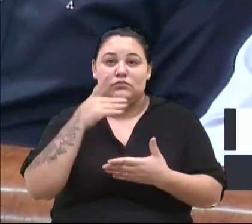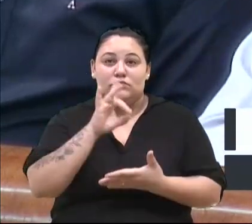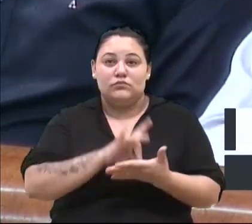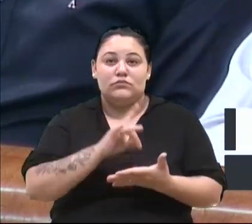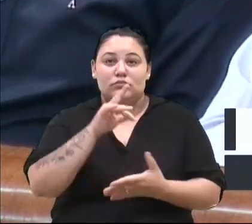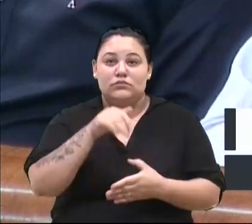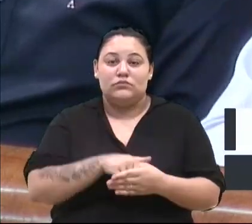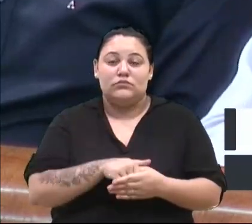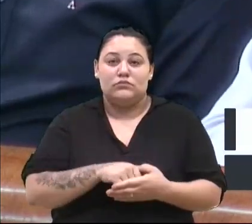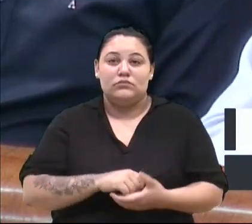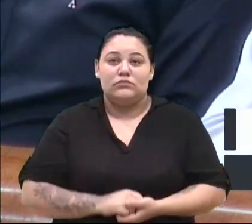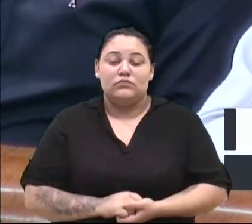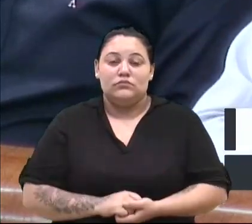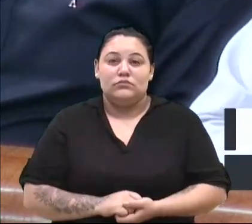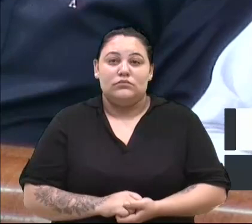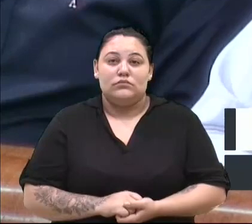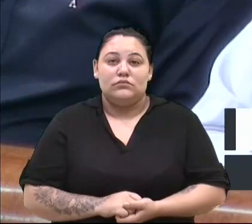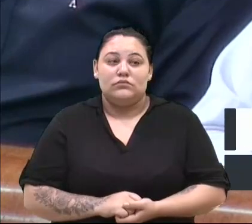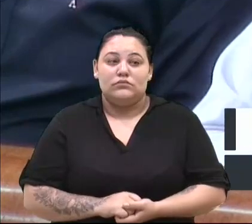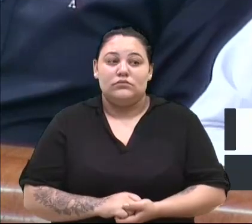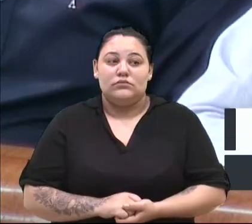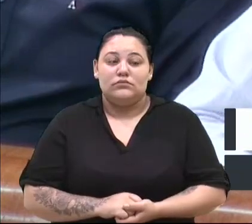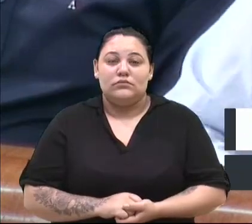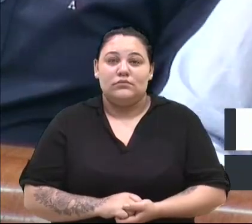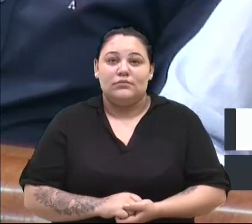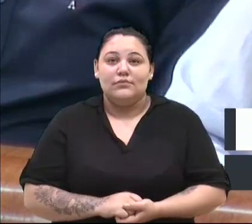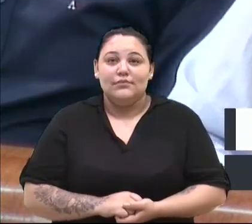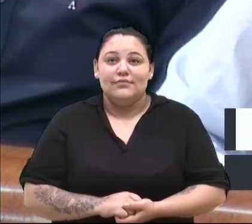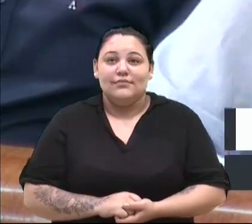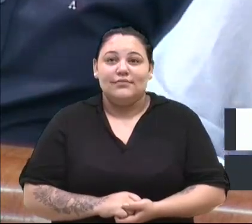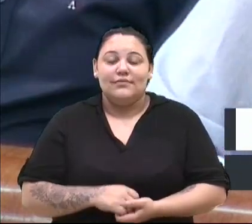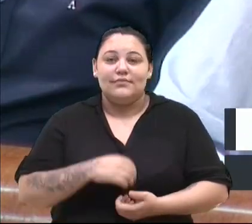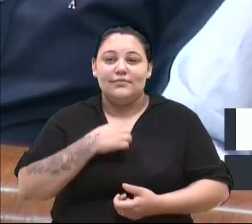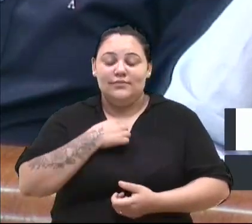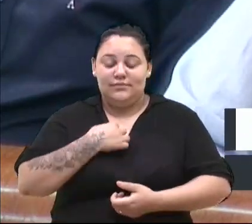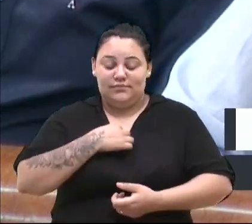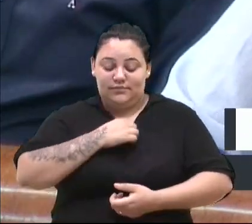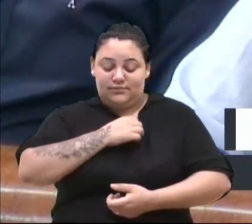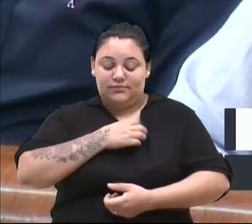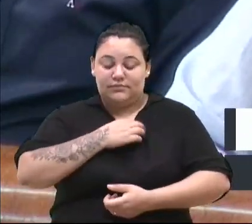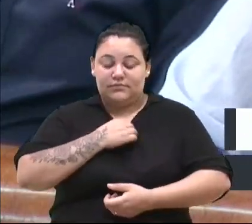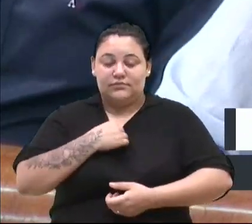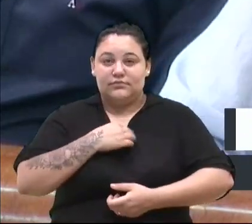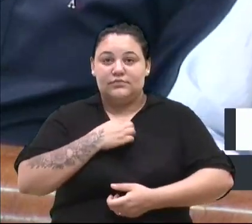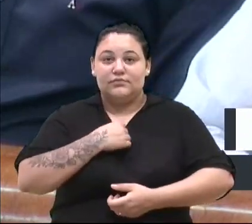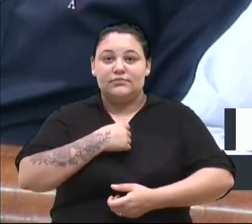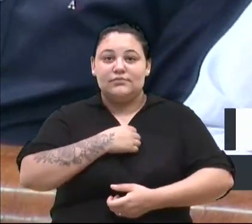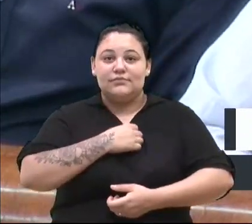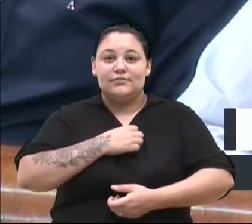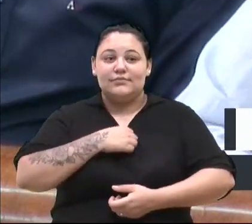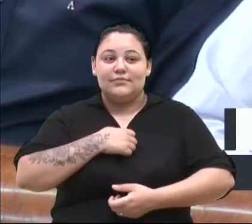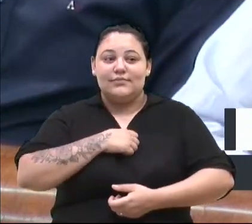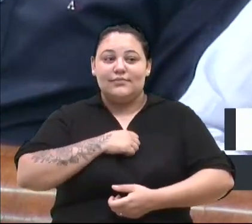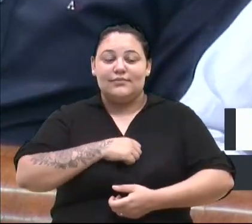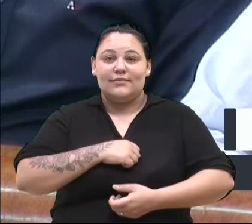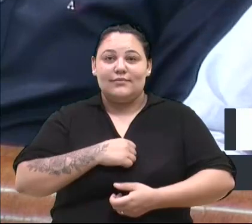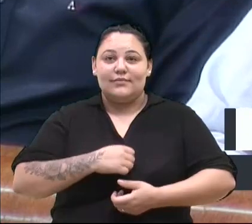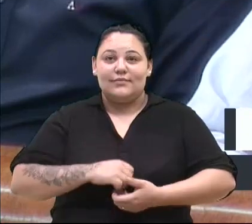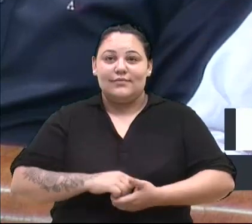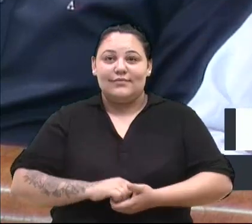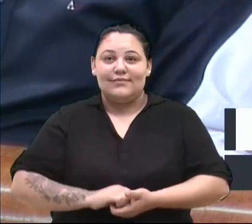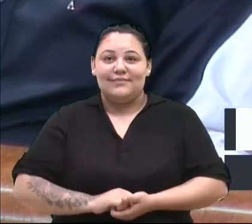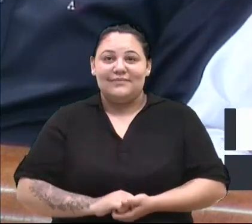seus votos. Voto sim, senhor presidente. Memorado Fantinel vota presidente, sim. voto sim. Cadore, como vota?